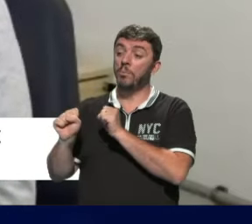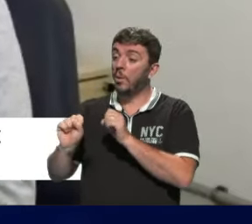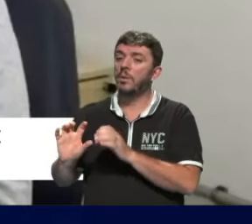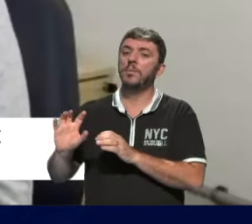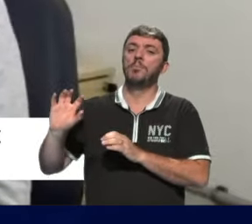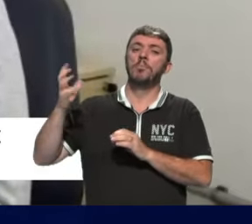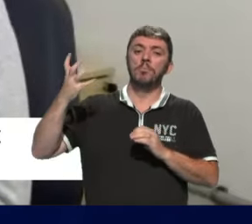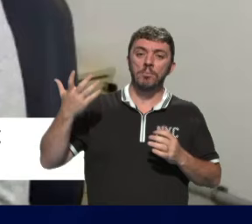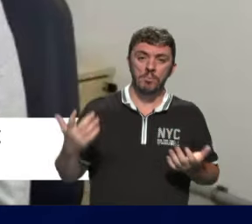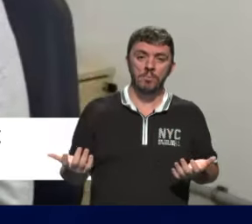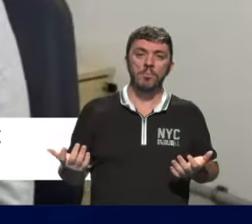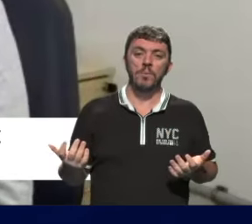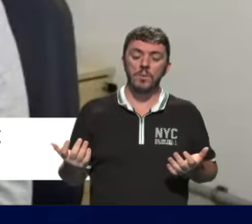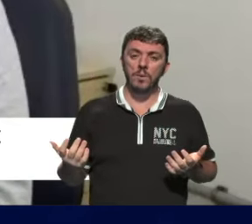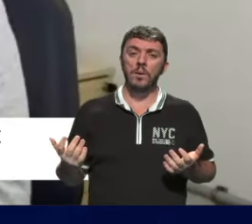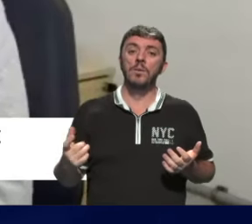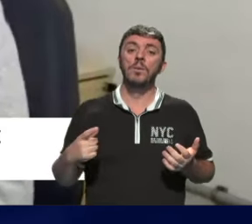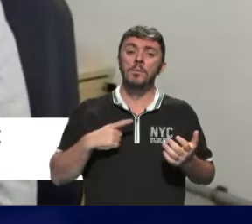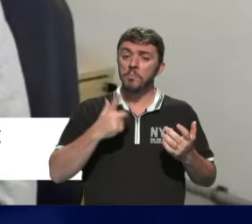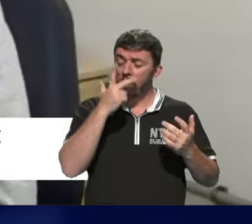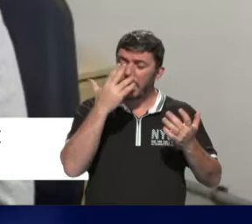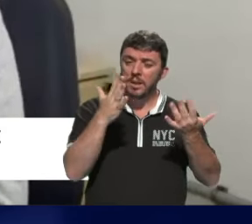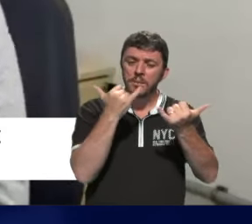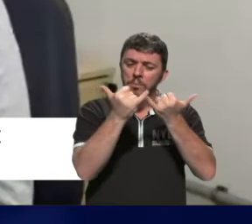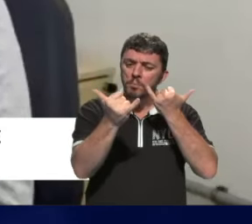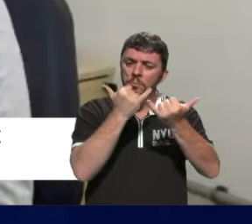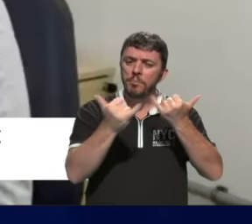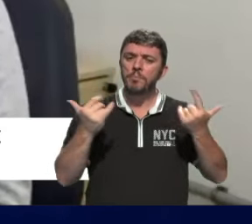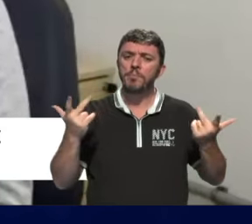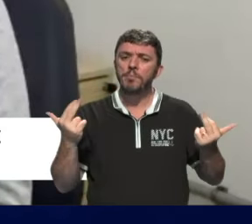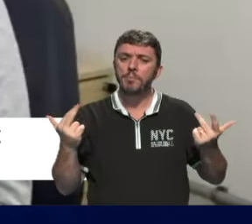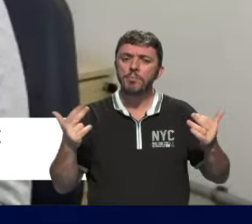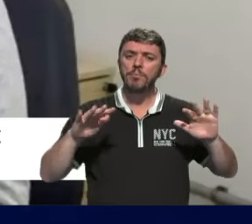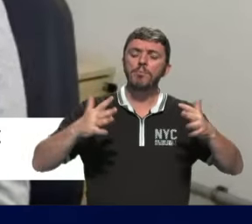síndrome gripal, um quadro muito semelhante, né? E